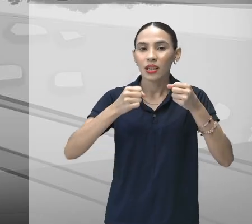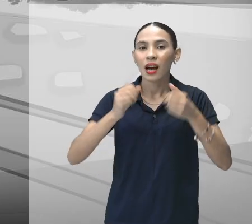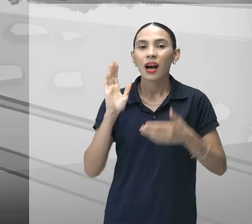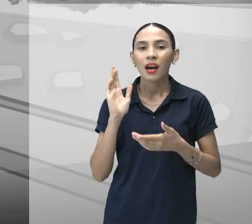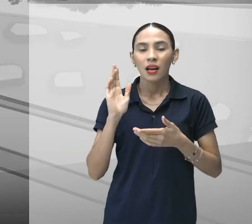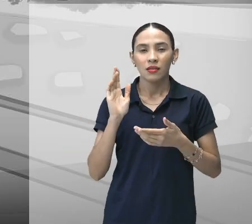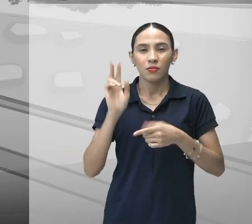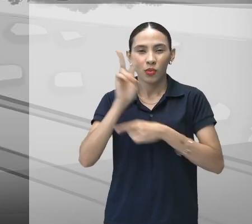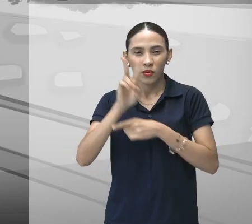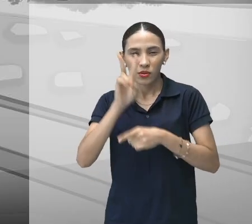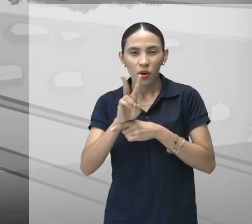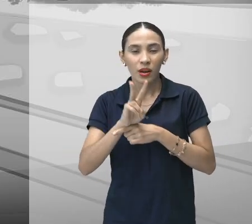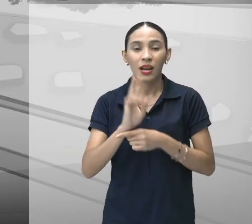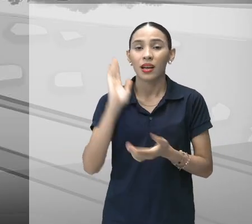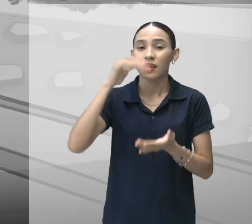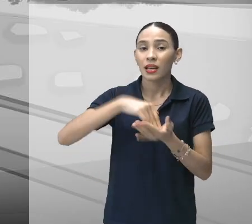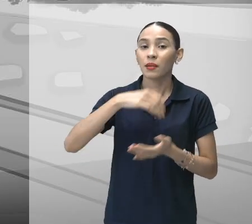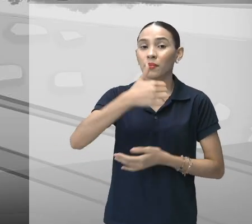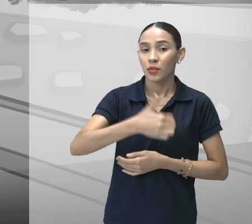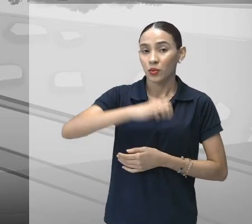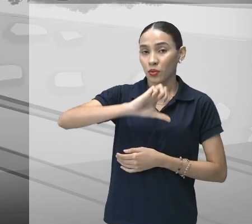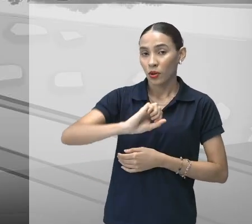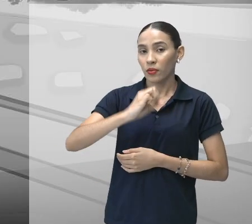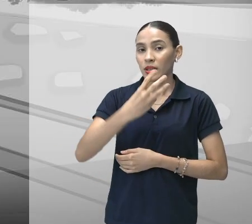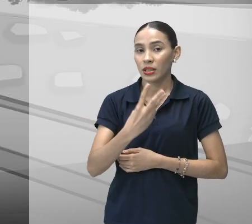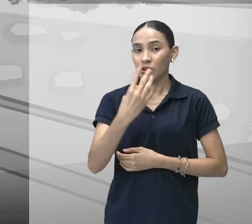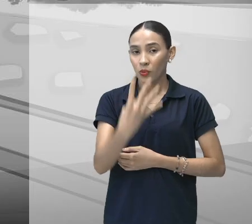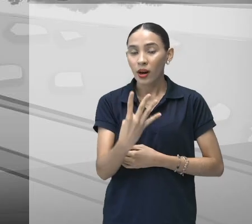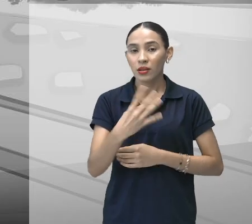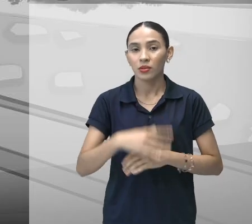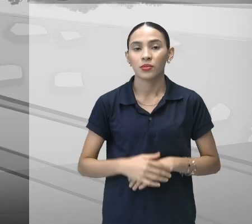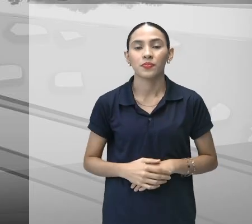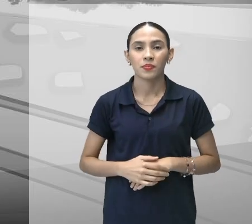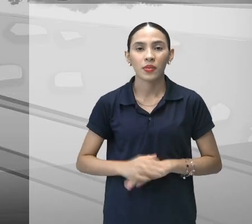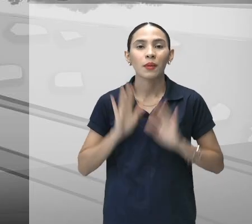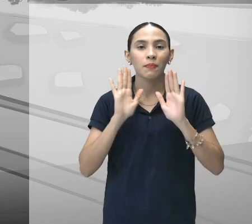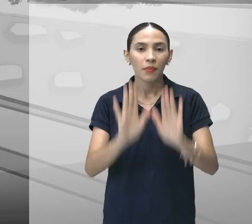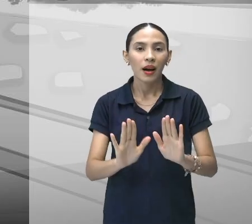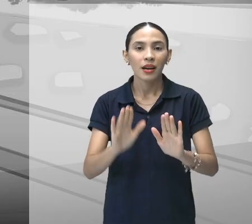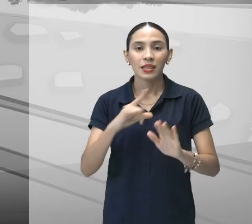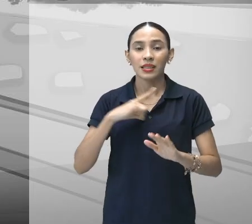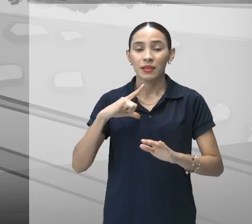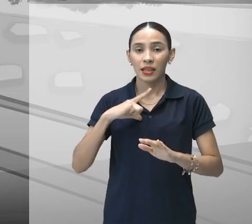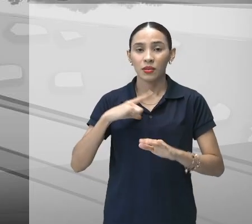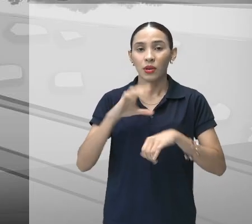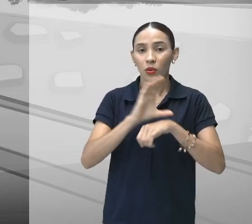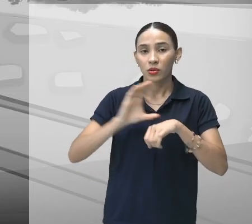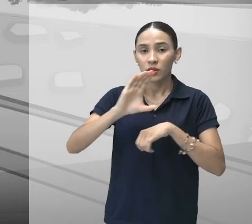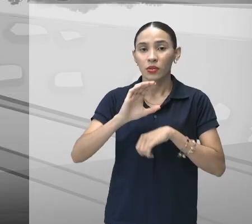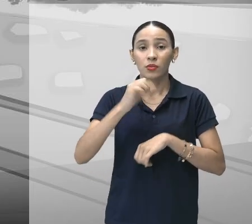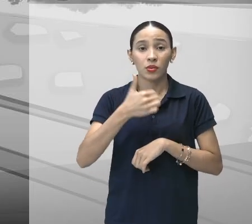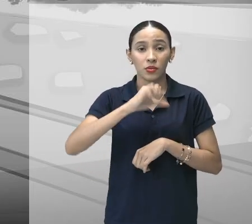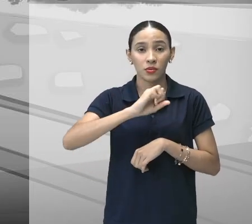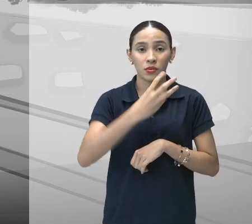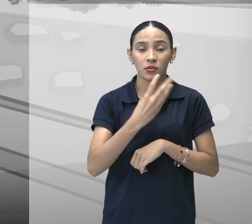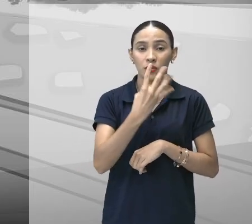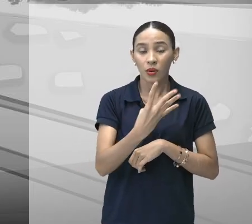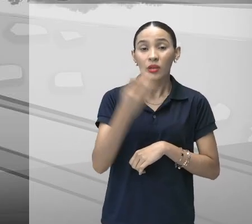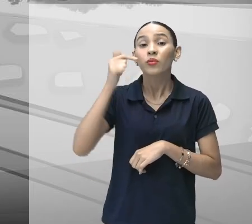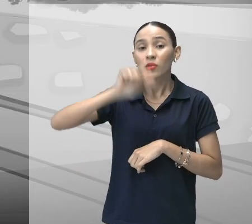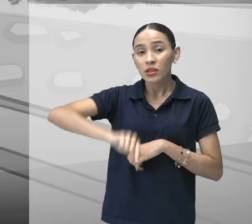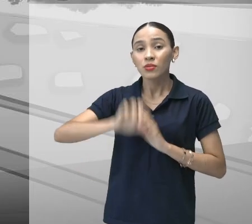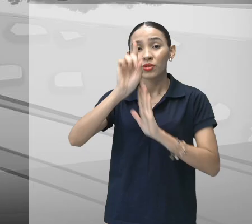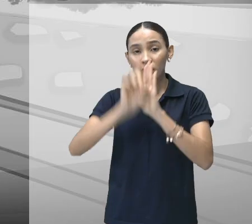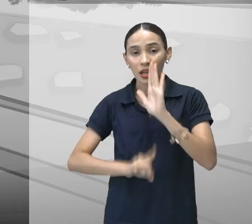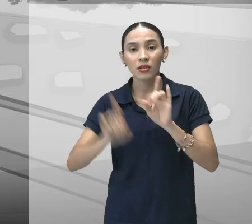até 1934. Sendo que, com a Constituição de 34, ele ganhou também o